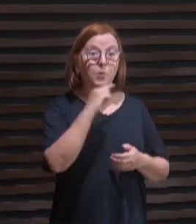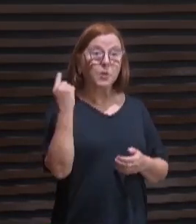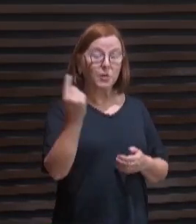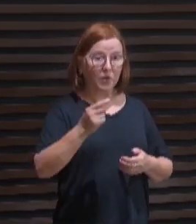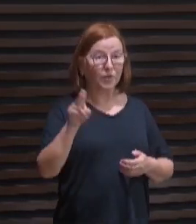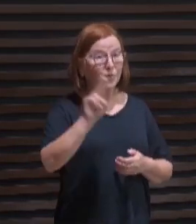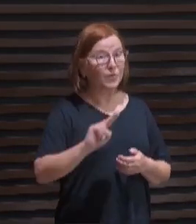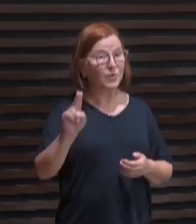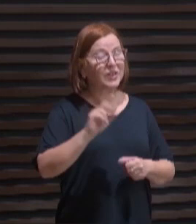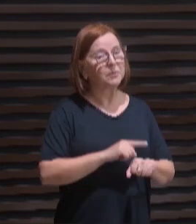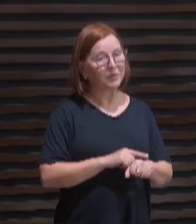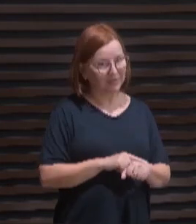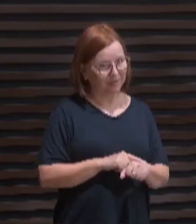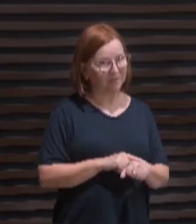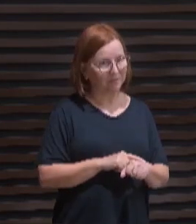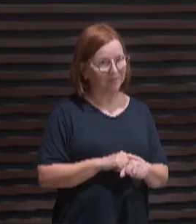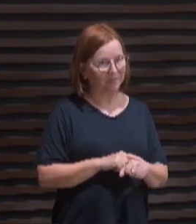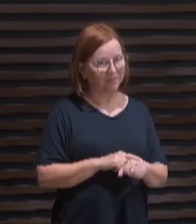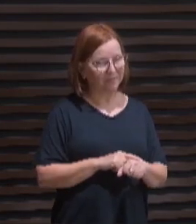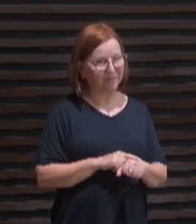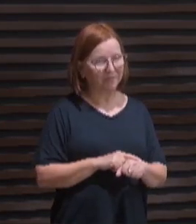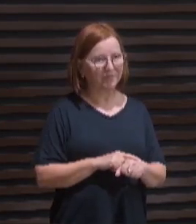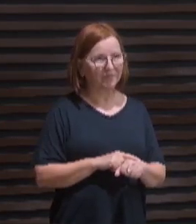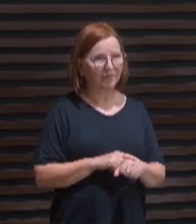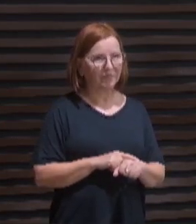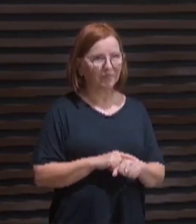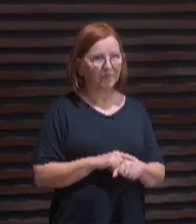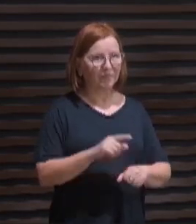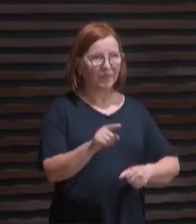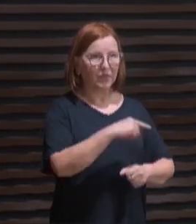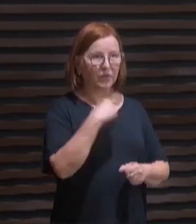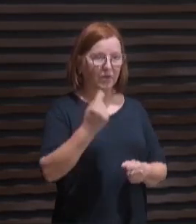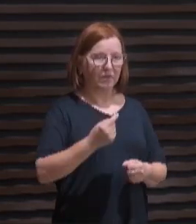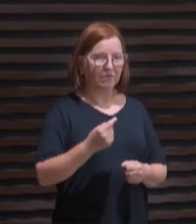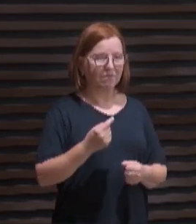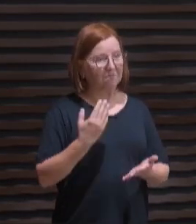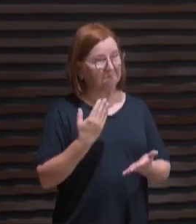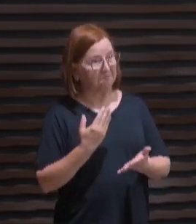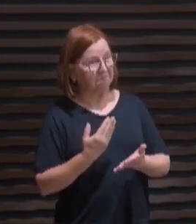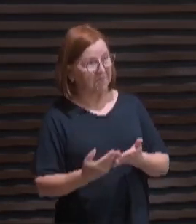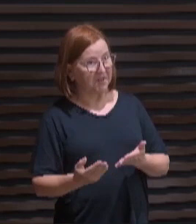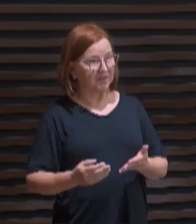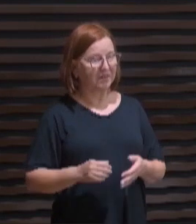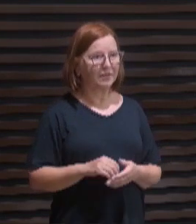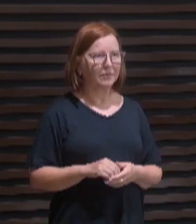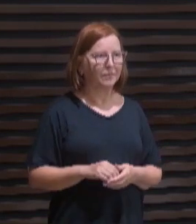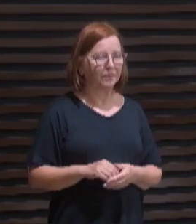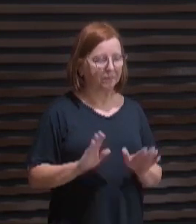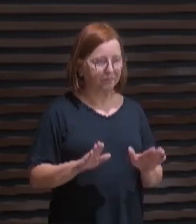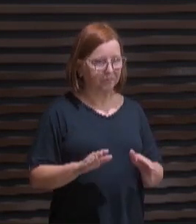Nós nos perdemos nesta loucura de saber. Aliás, até vamos dar uma olhadinha